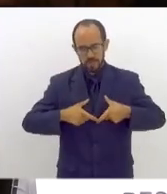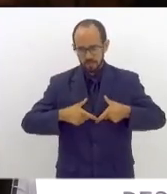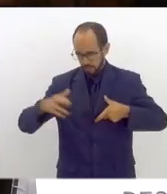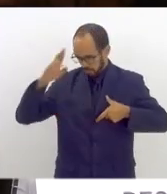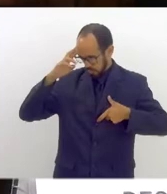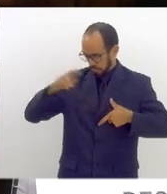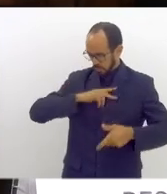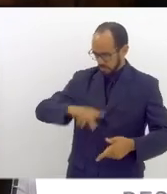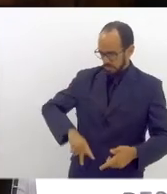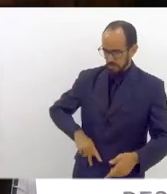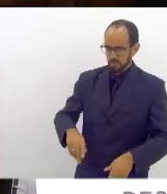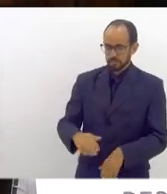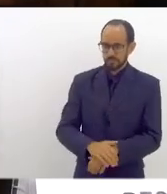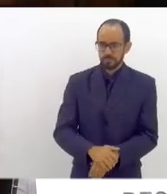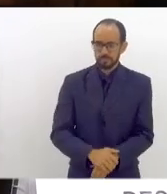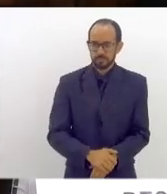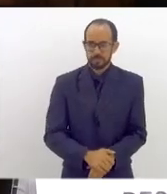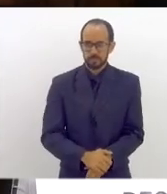presidente